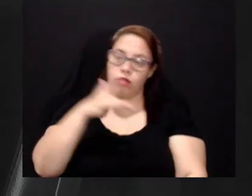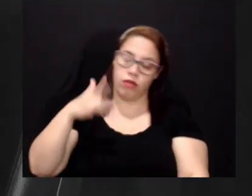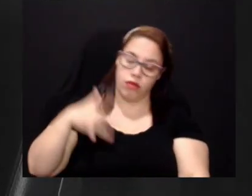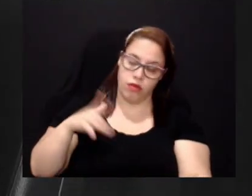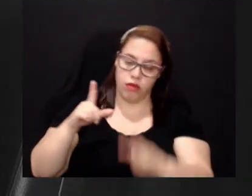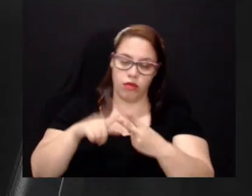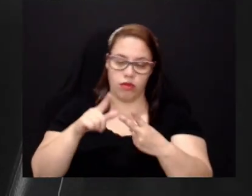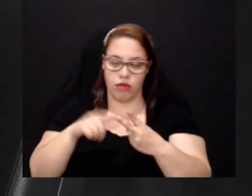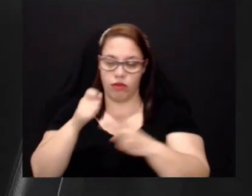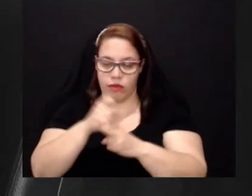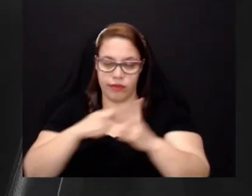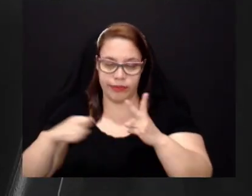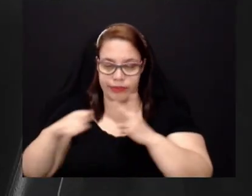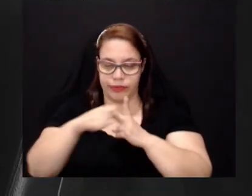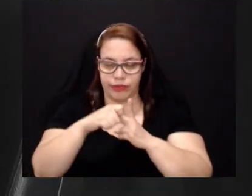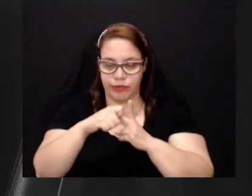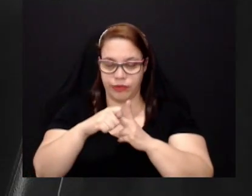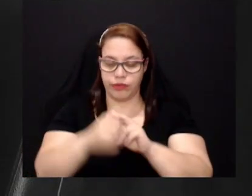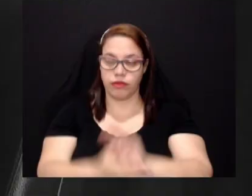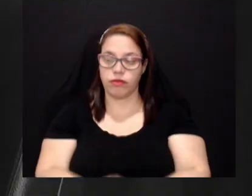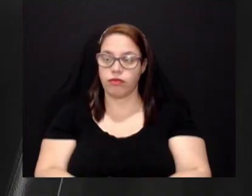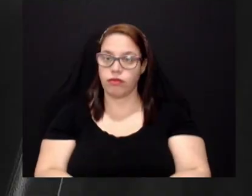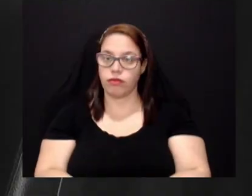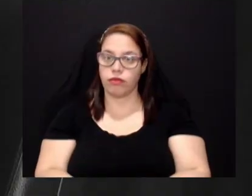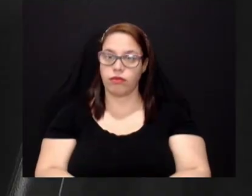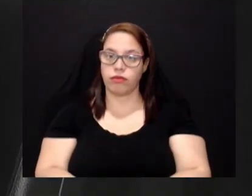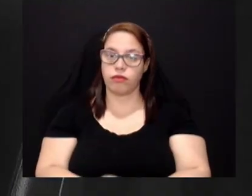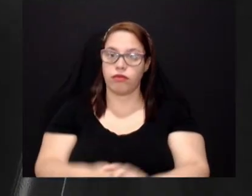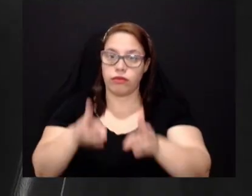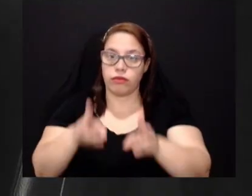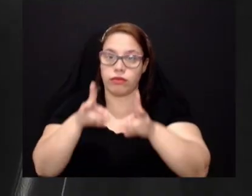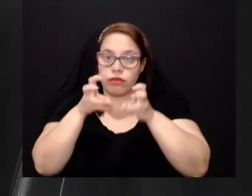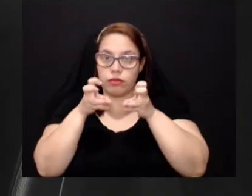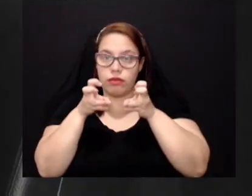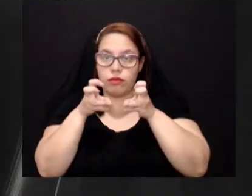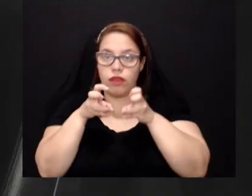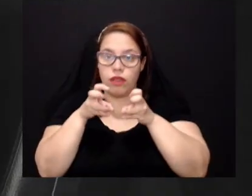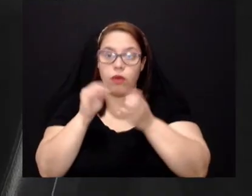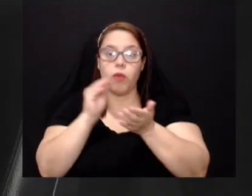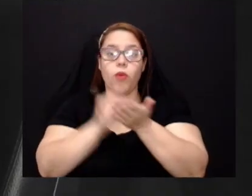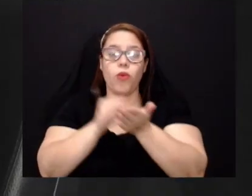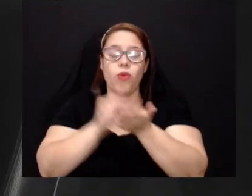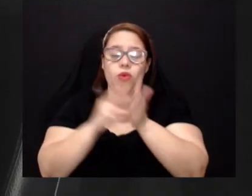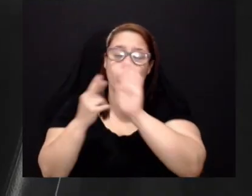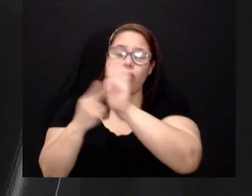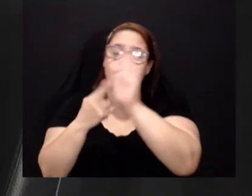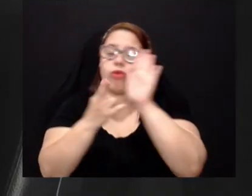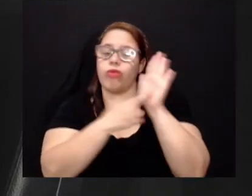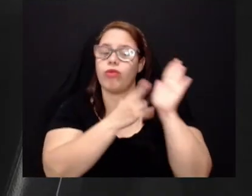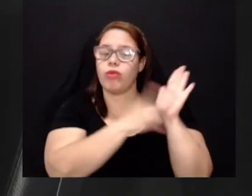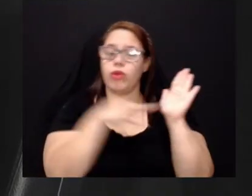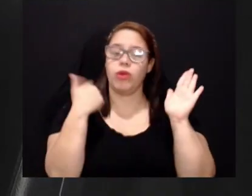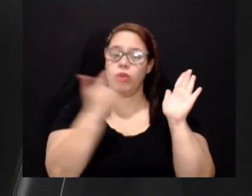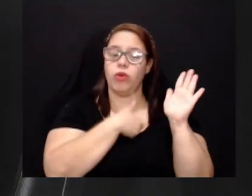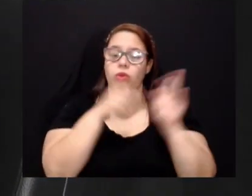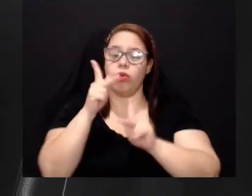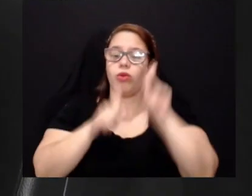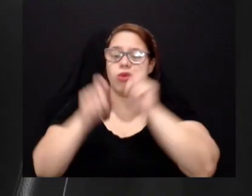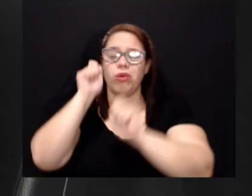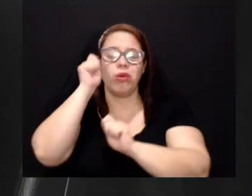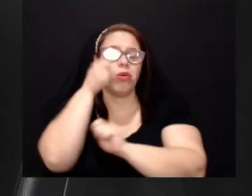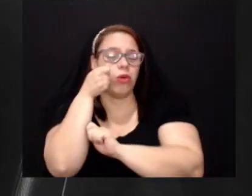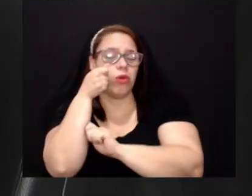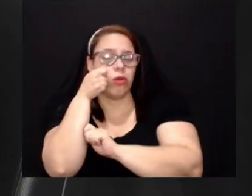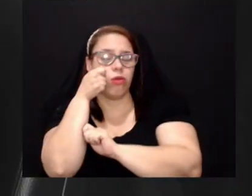social, e eu percebo assim que falta muita representatividade, né, nossa, da população negra, principalmente